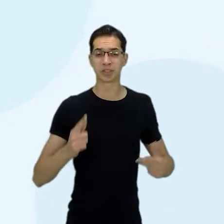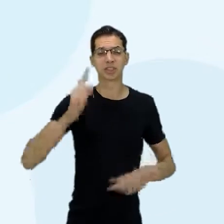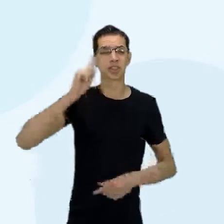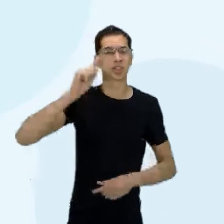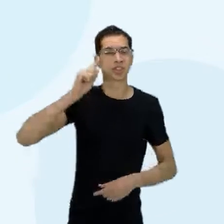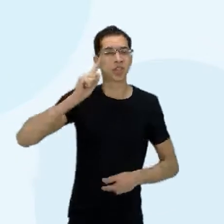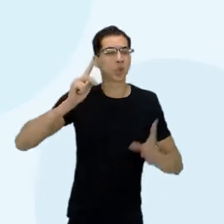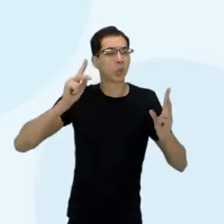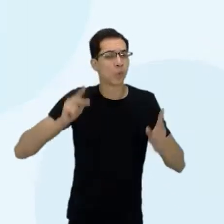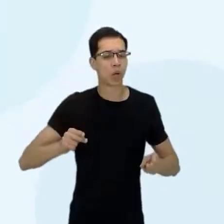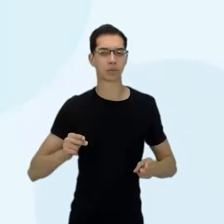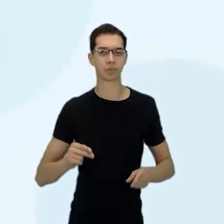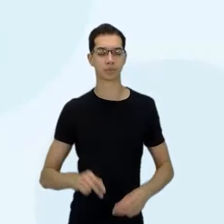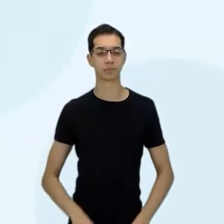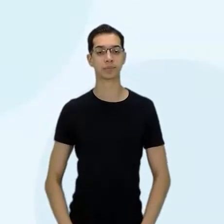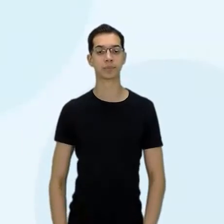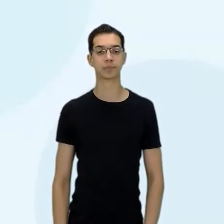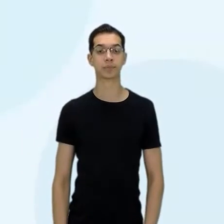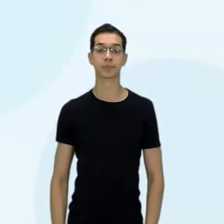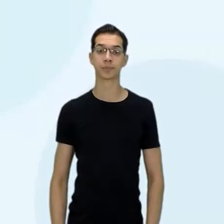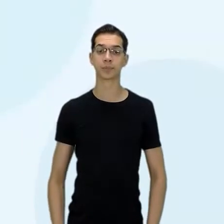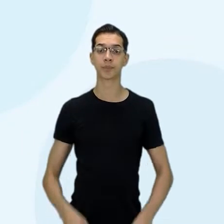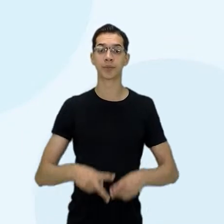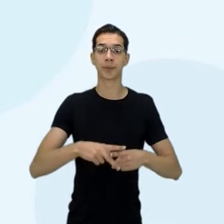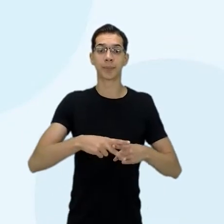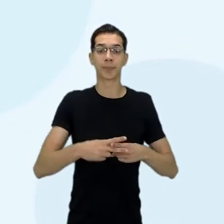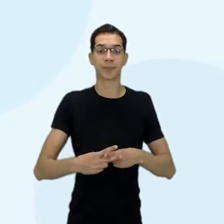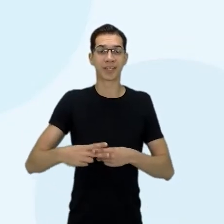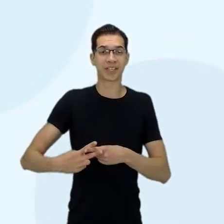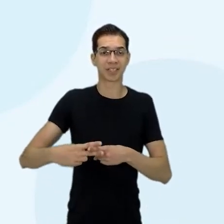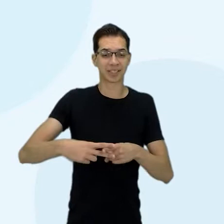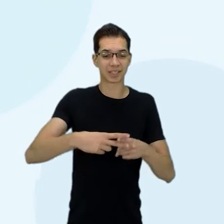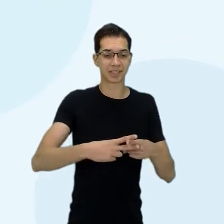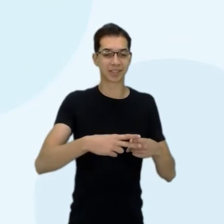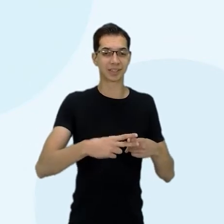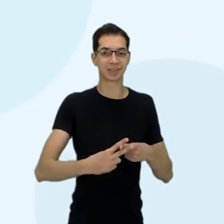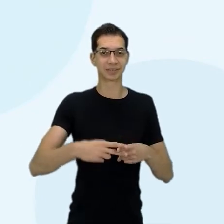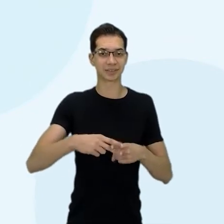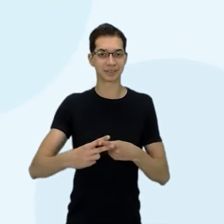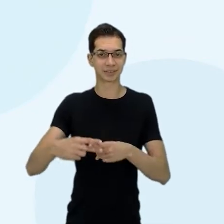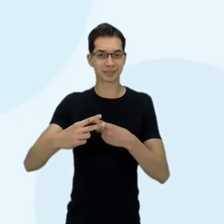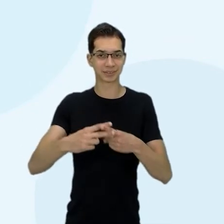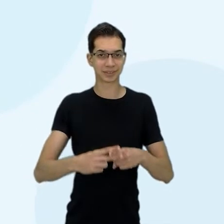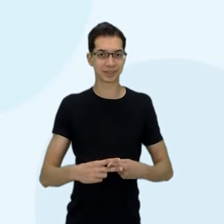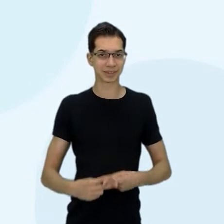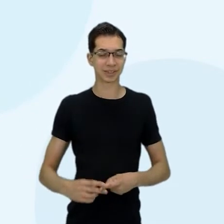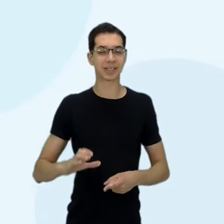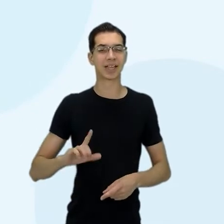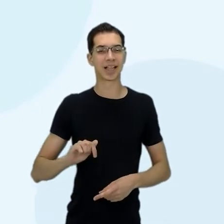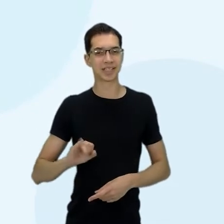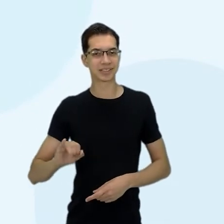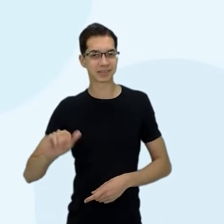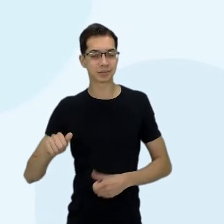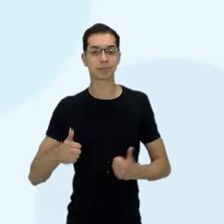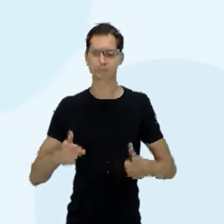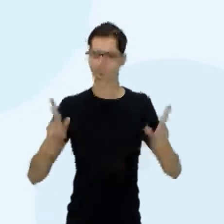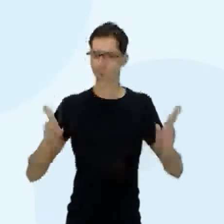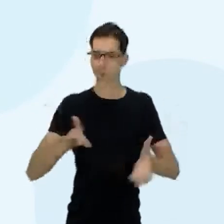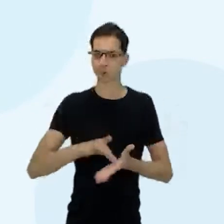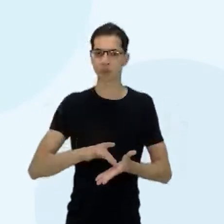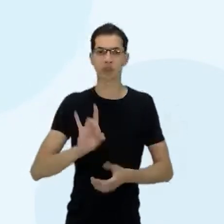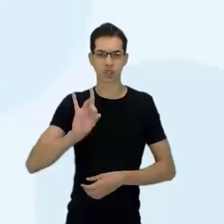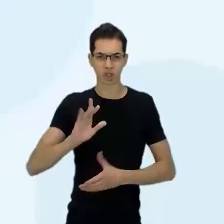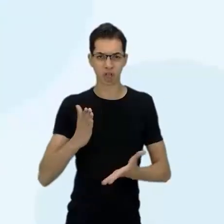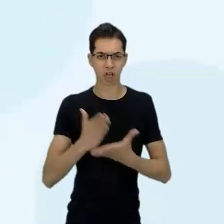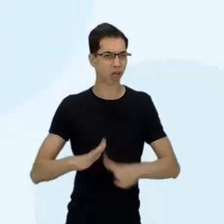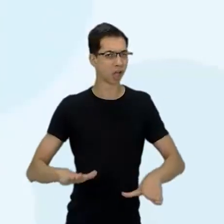mecânica clássica continuam válidas, tá bom? Acabou, Magno? Não, tem a mecânica quântica também. A chamada